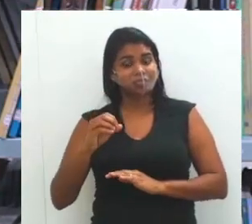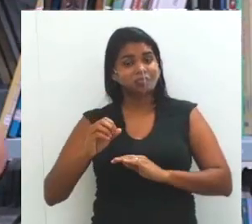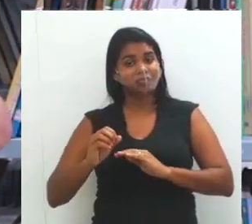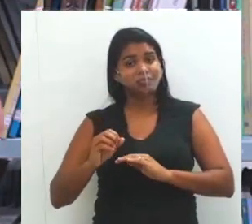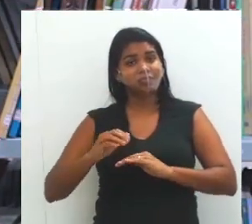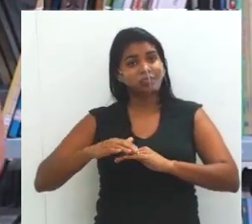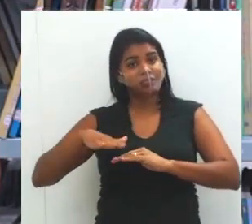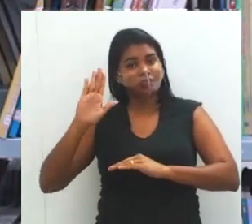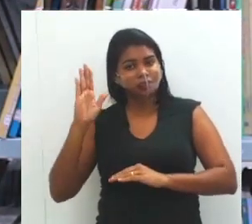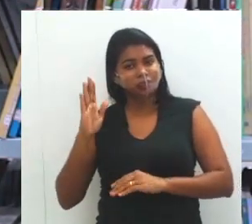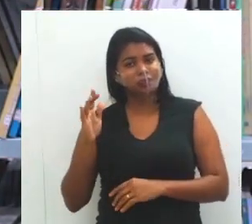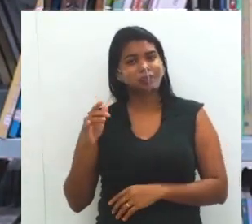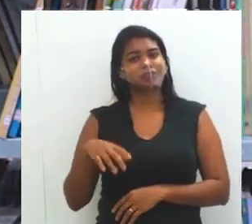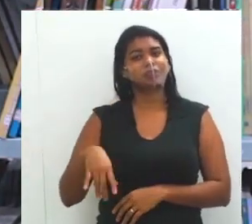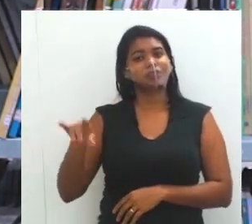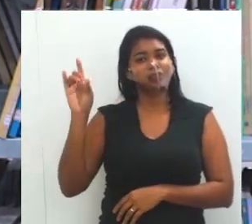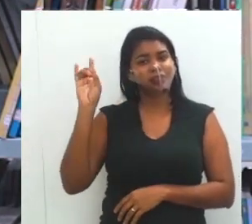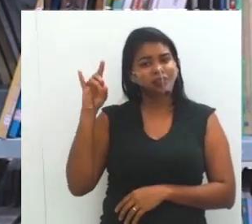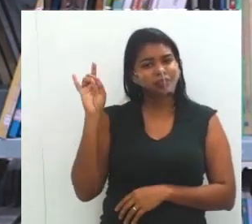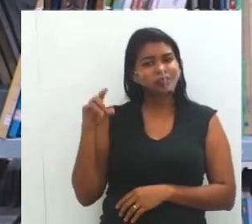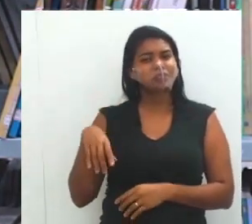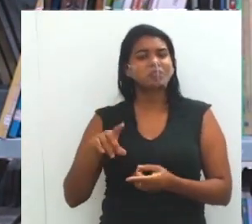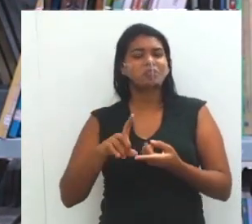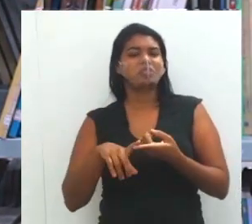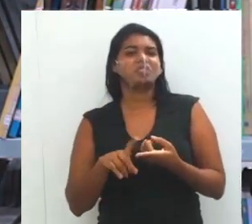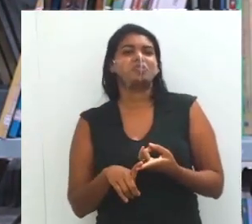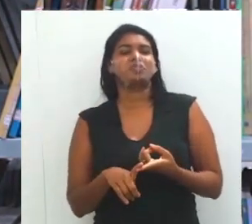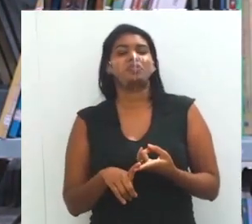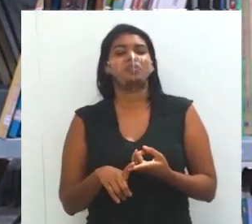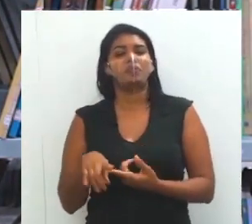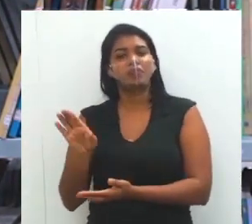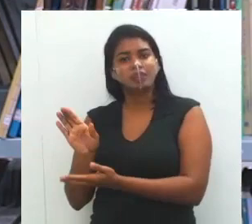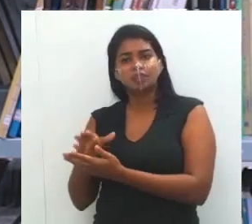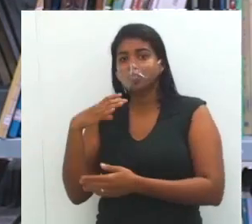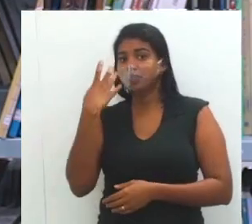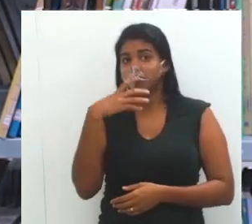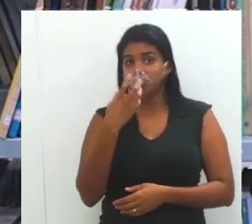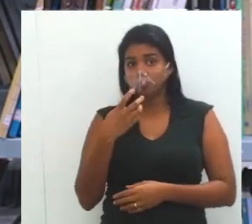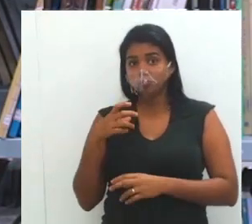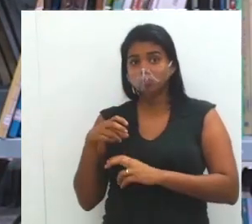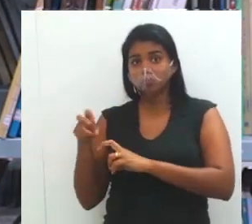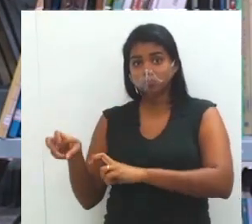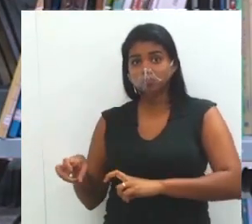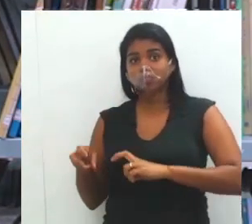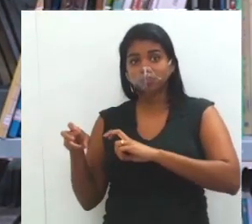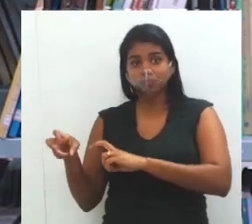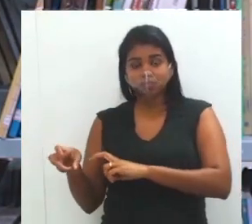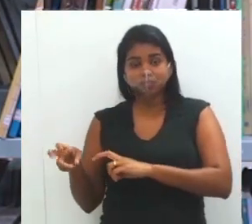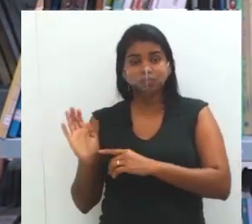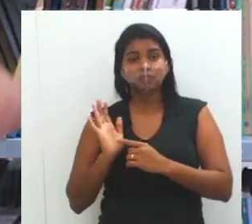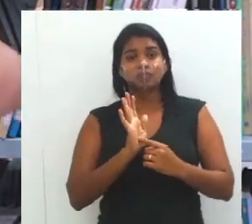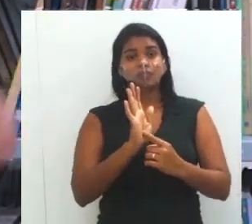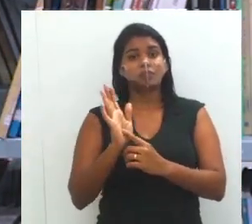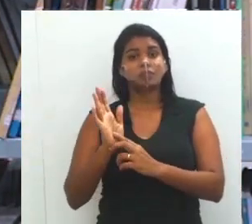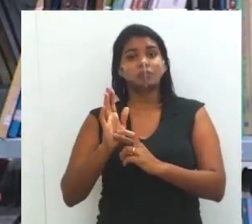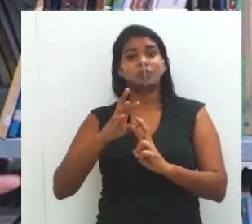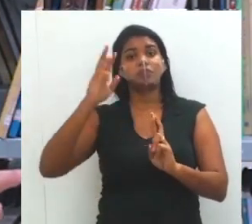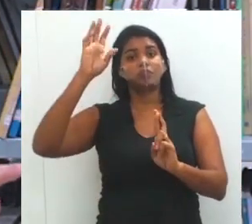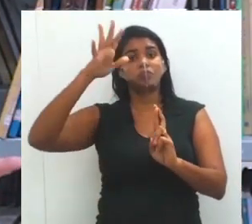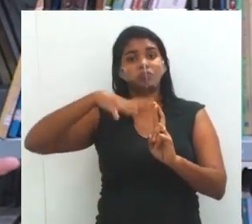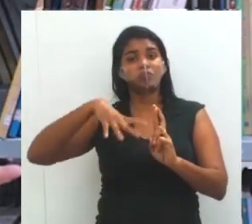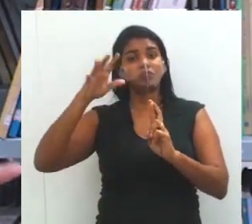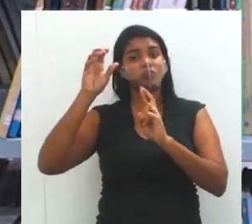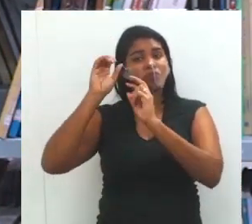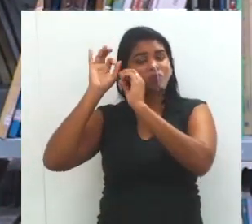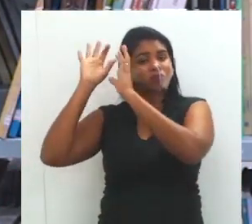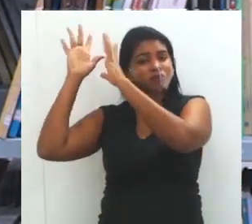crescimento do rock internacional, Luiz Gonzaga, a música do Nordeste, a música do sertão, essa música que tanto Luiz Gonzaga levou